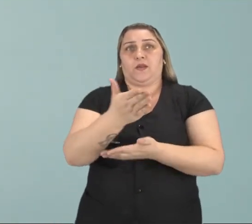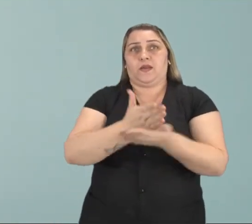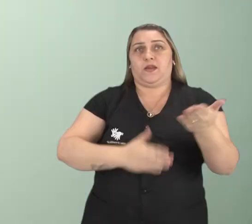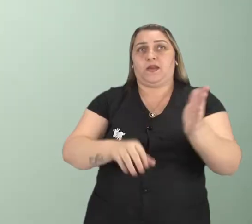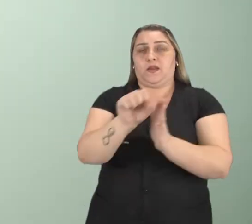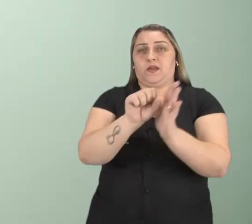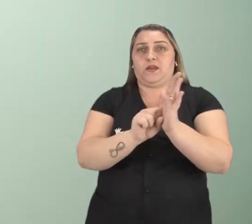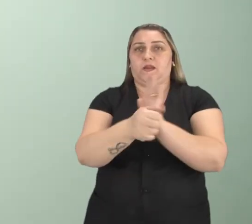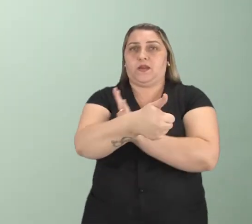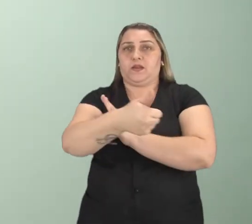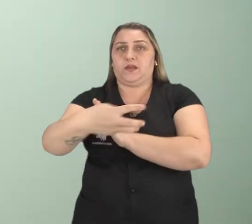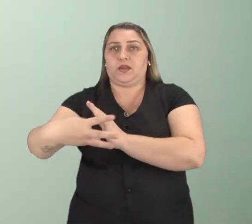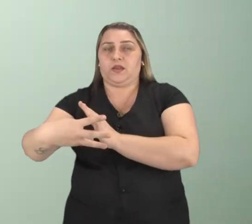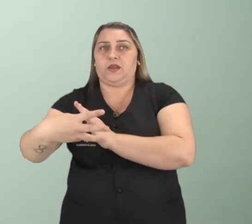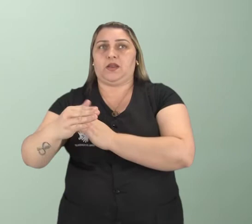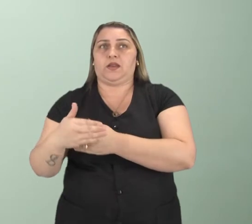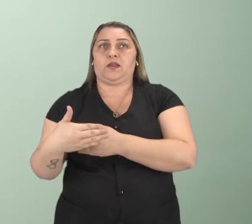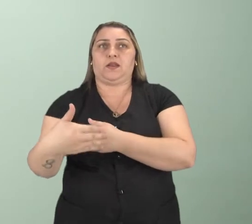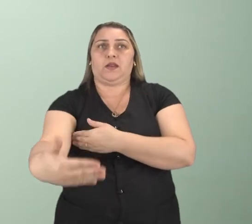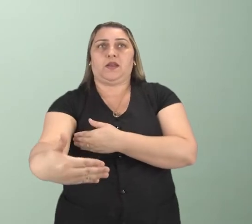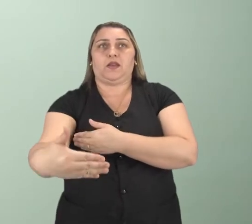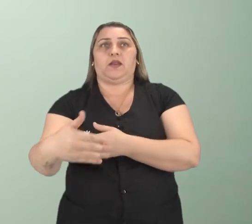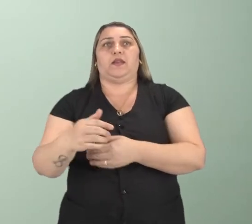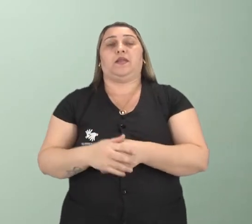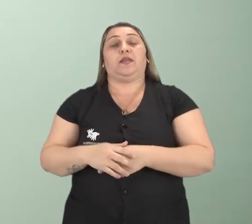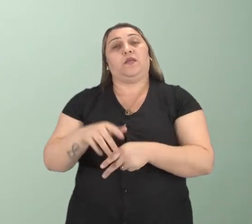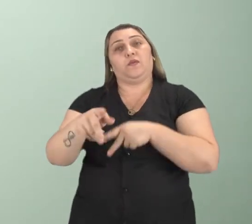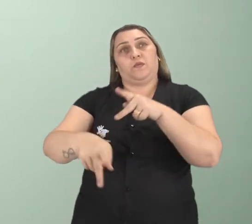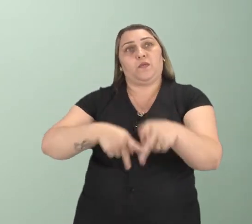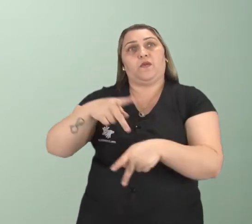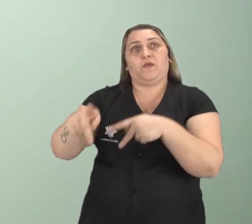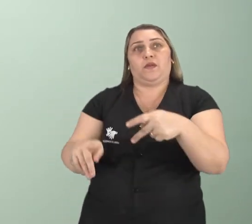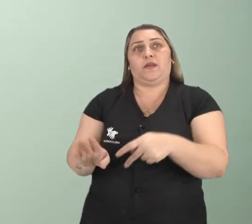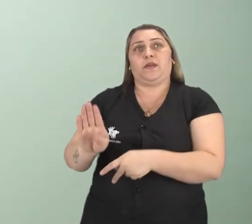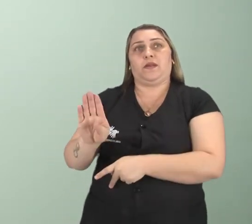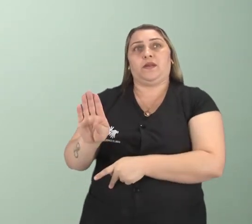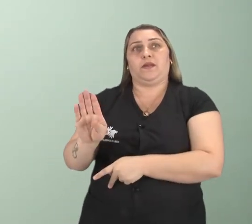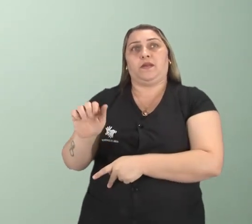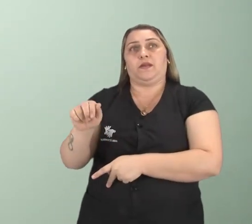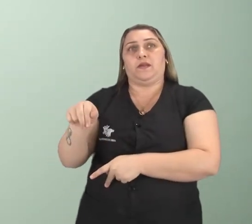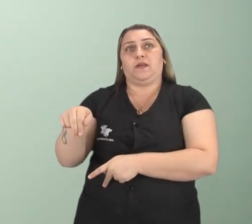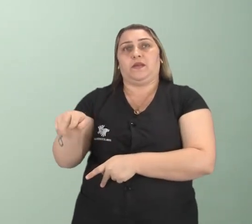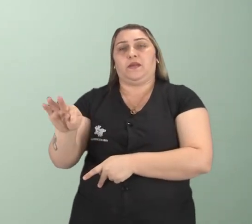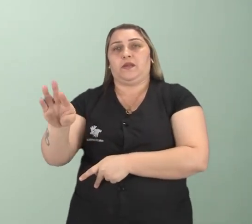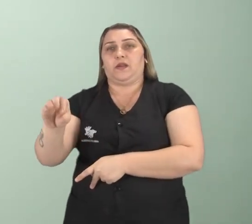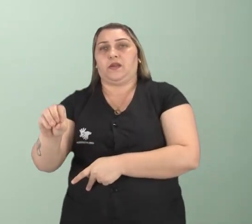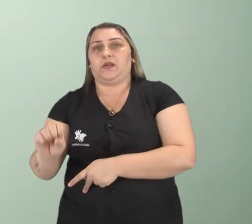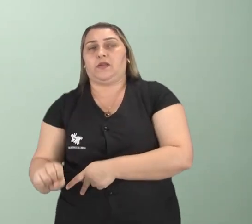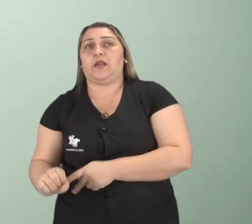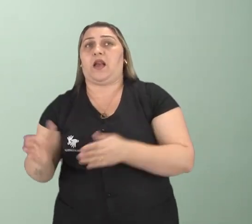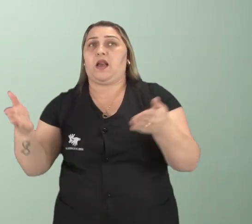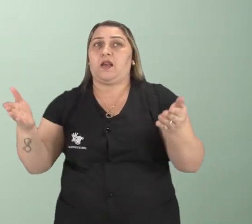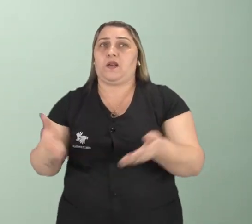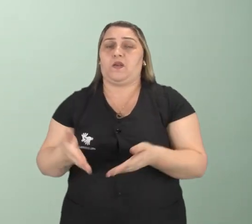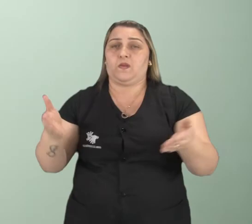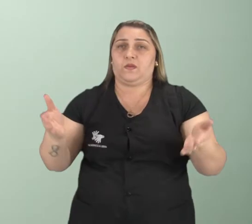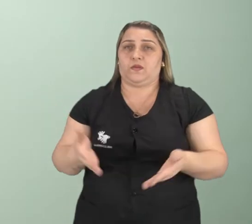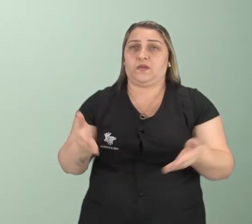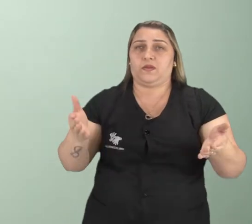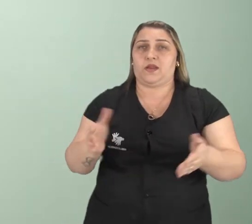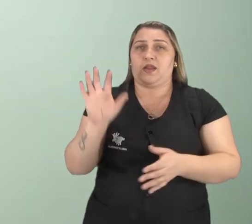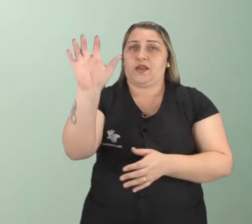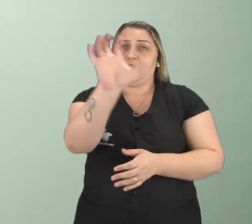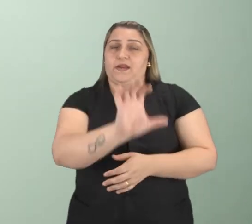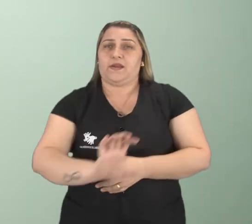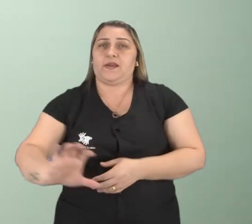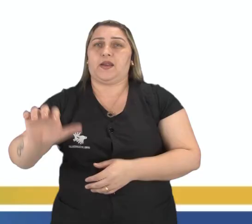século XIII, e aí para a formação do reino, a gente tem os povos bantus, né? Que agora seriam atualmente ali na